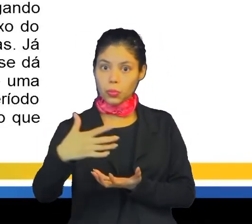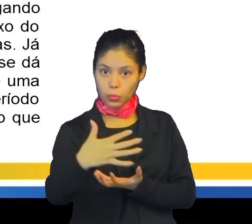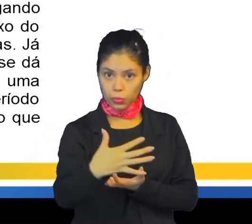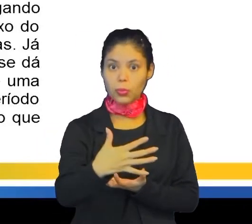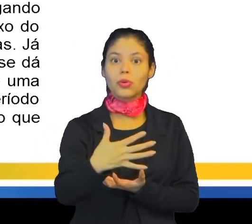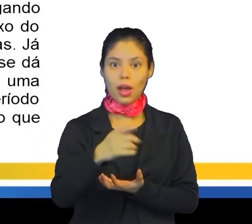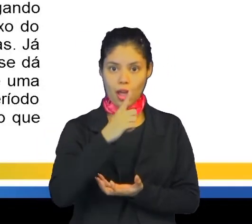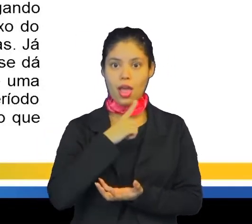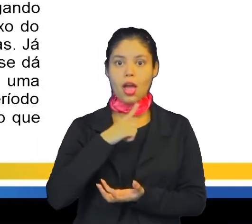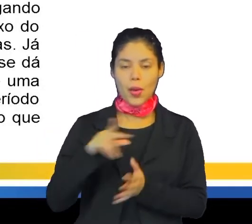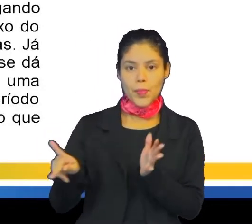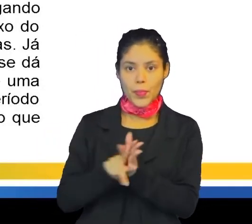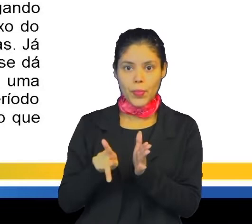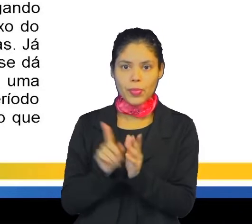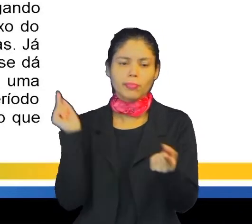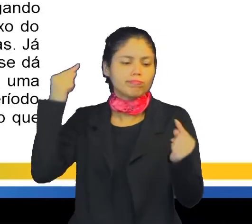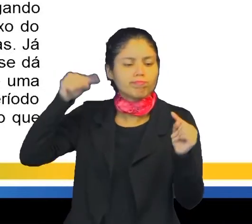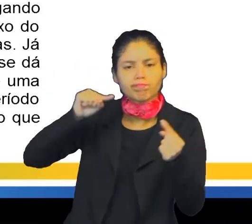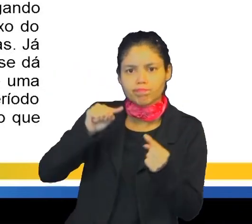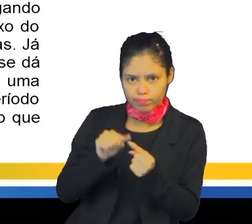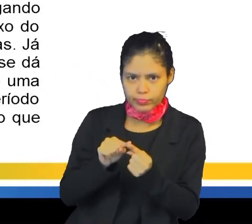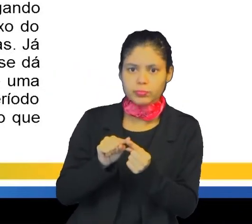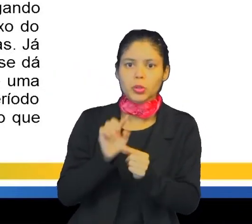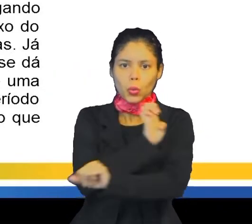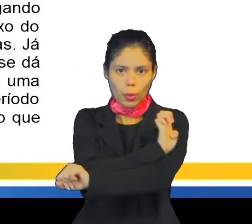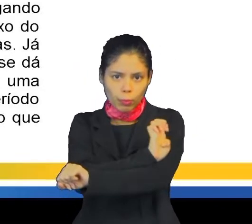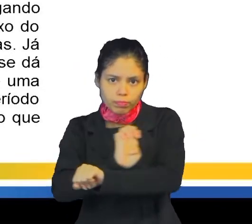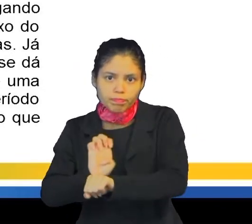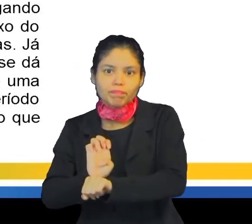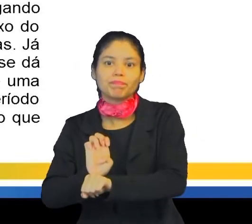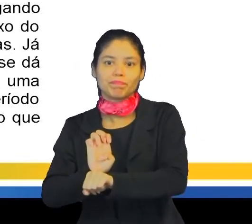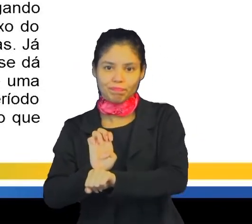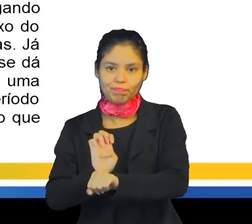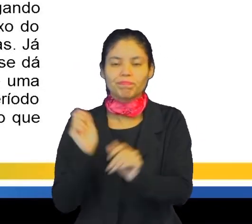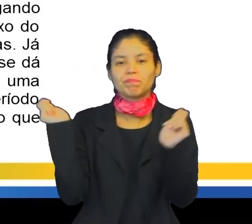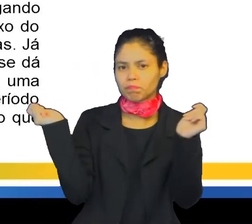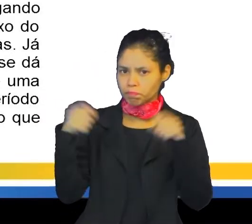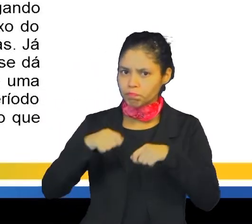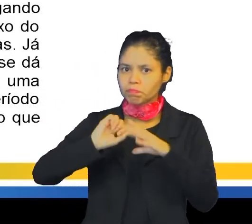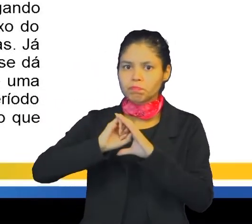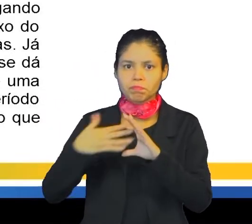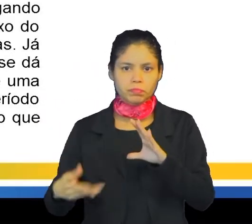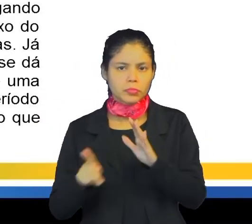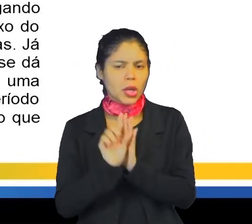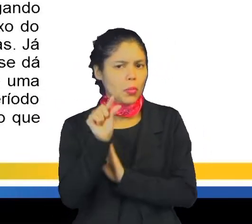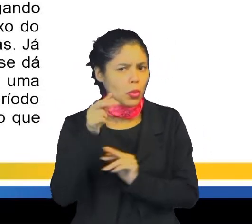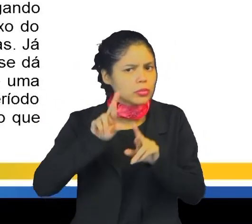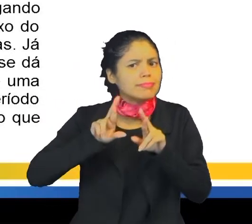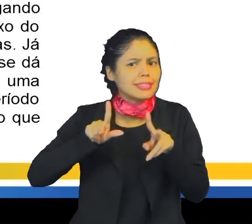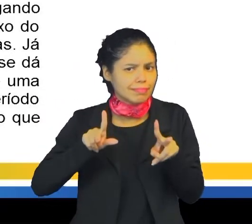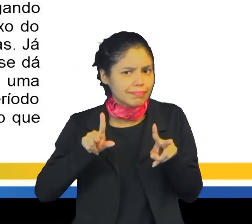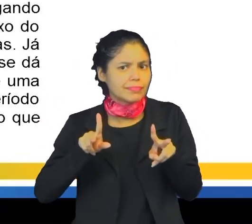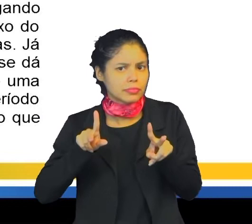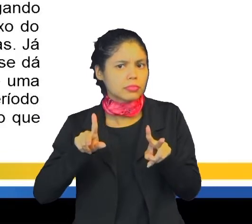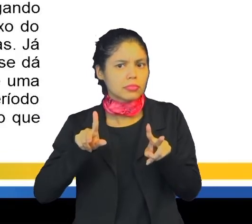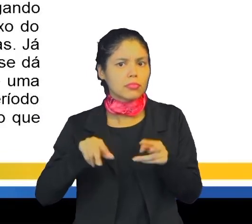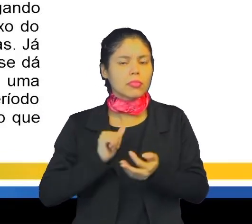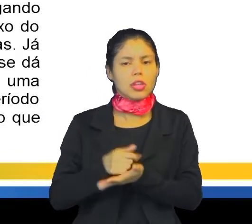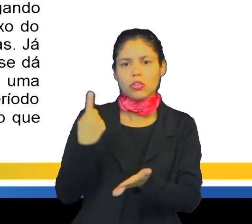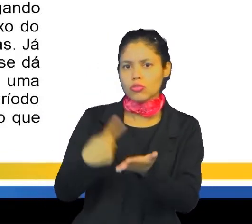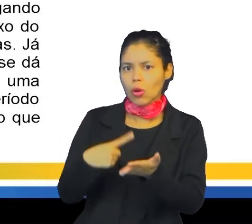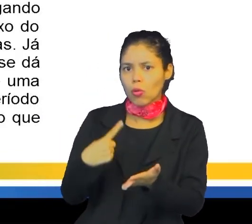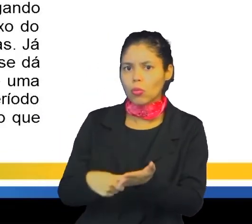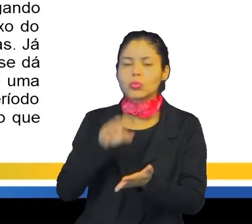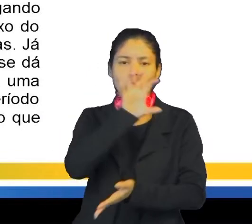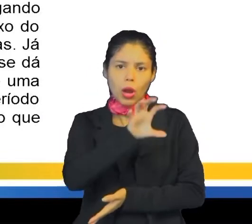e capricórnio está situado bem próximo à linha do Equador as estações do ano possuem características um pouco diferentes variando de